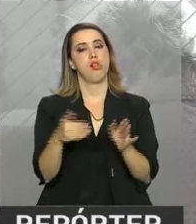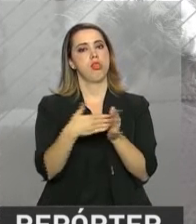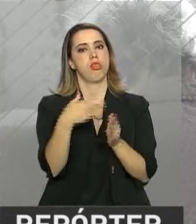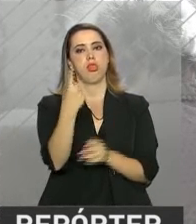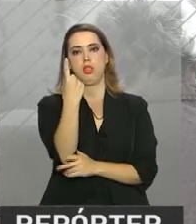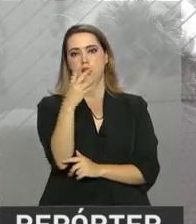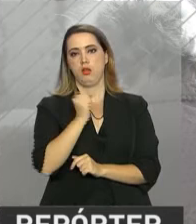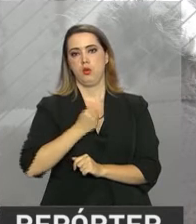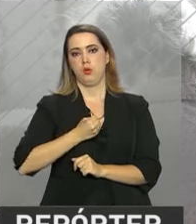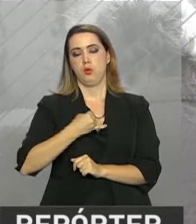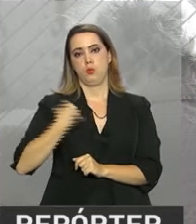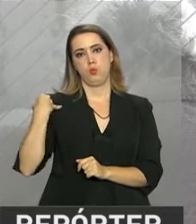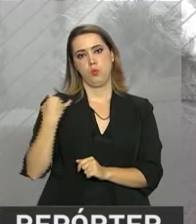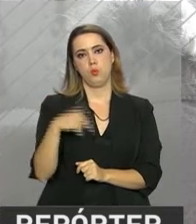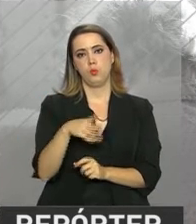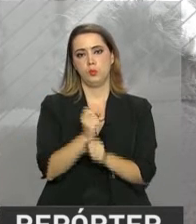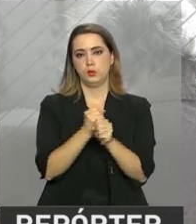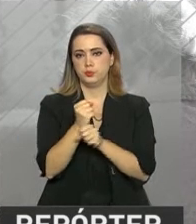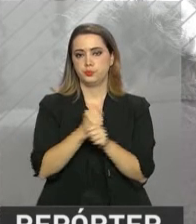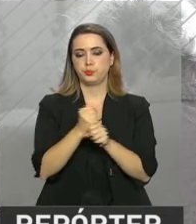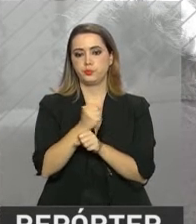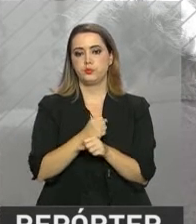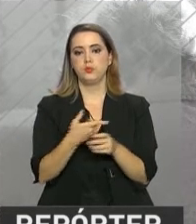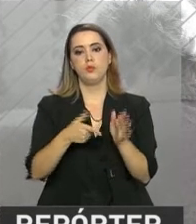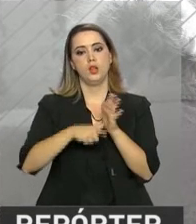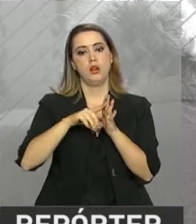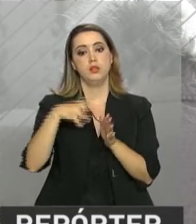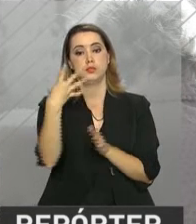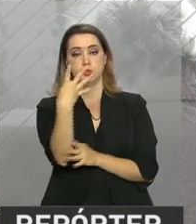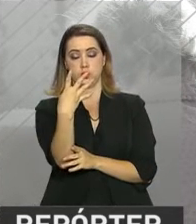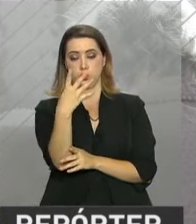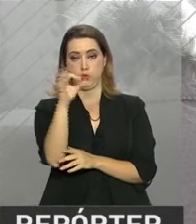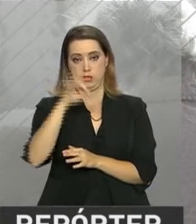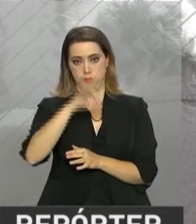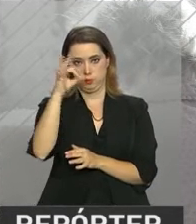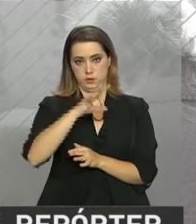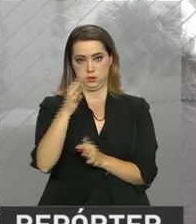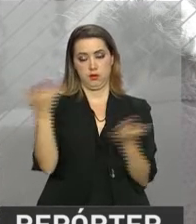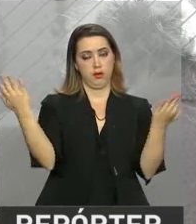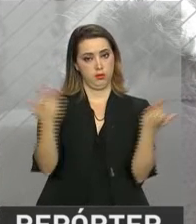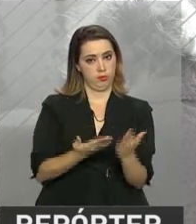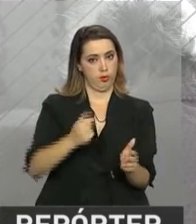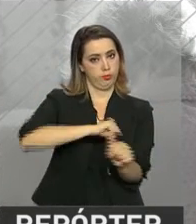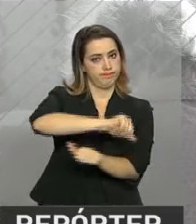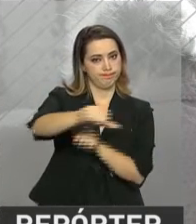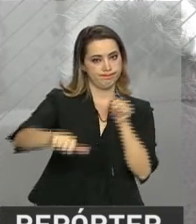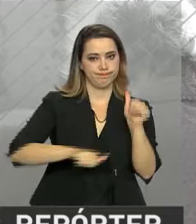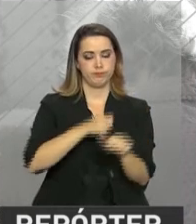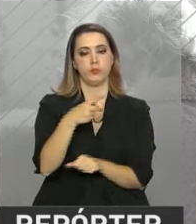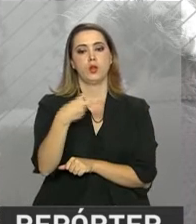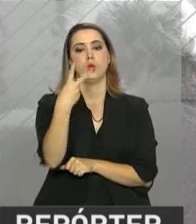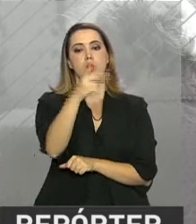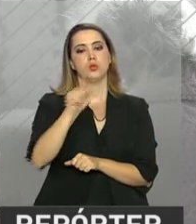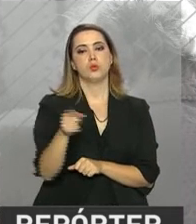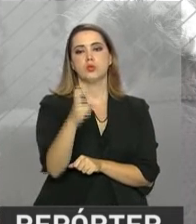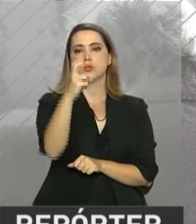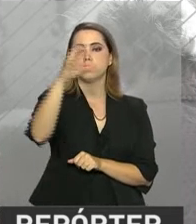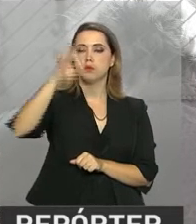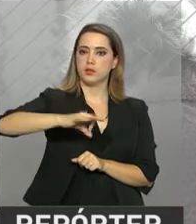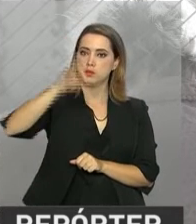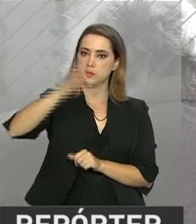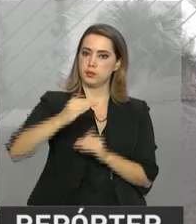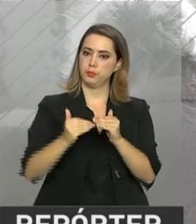ano de idade passaram de 4% do total de registros de óbitos em 2005 para 2 6 por cento em